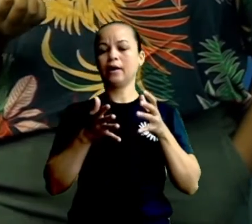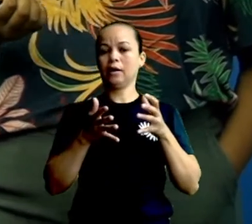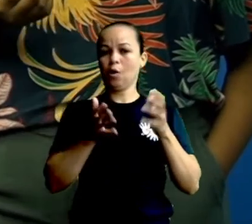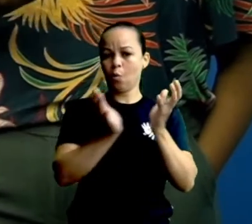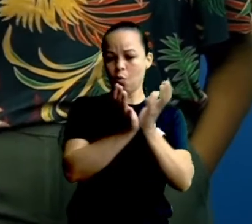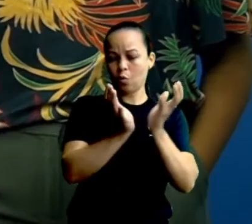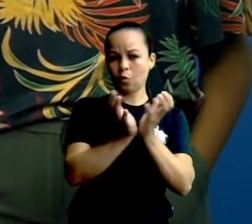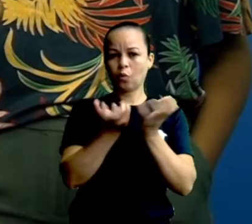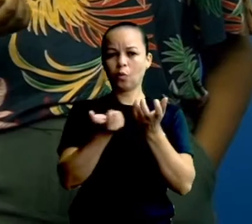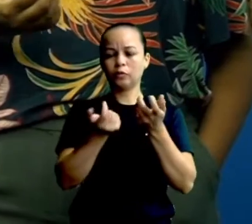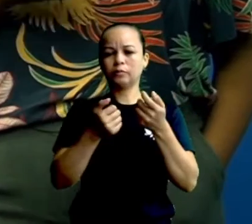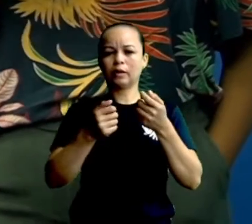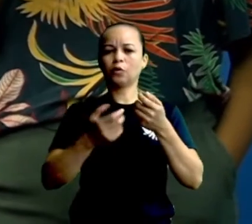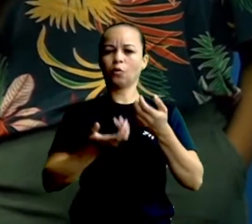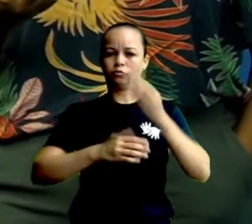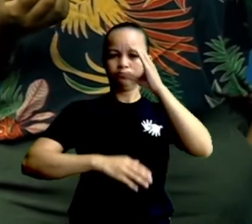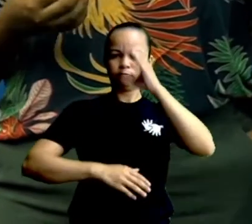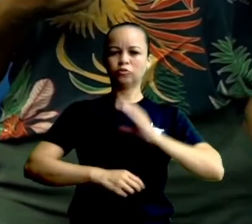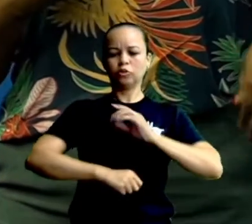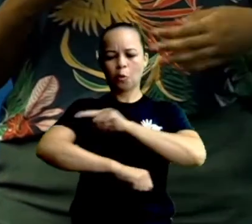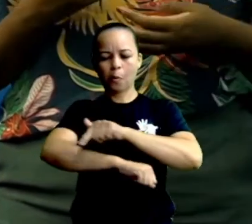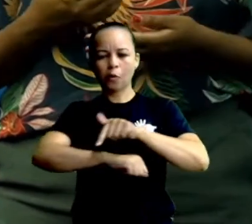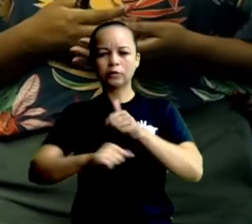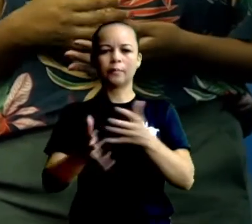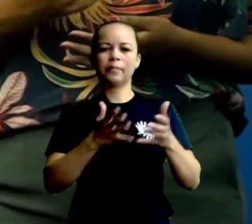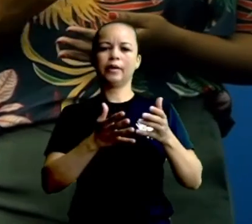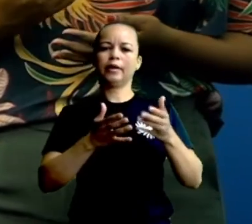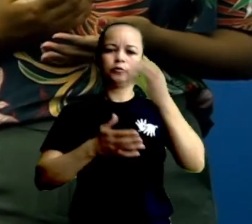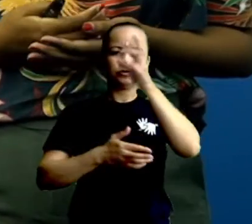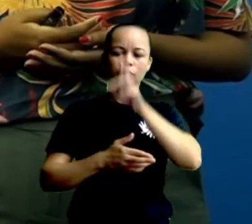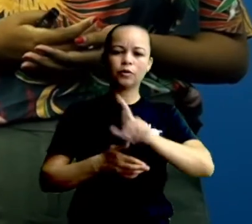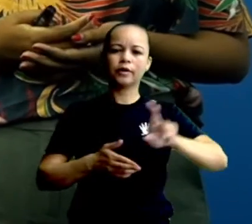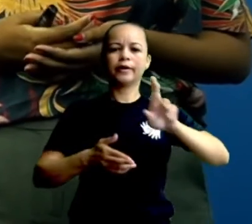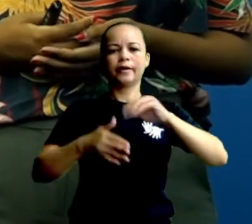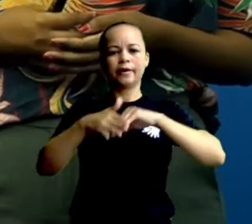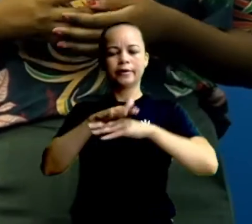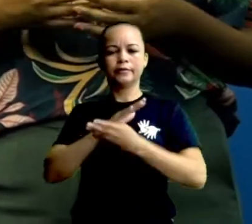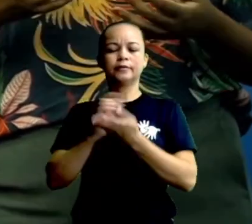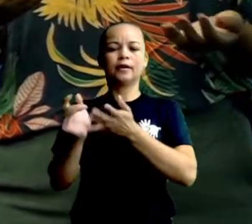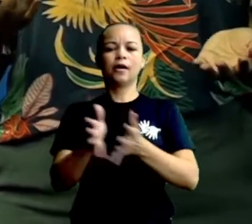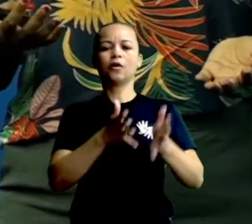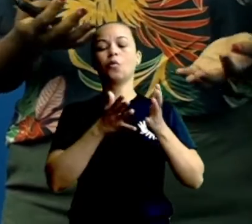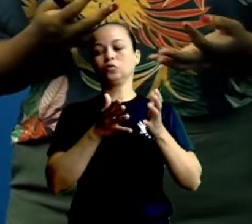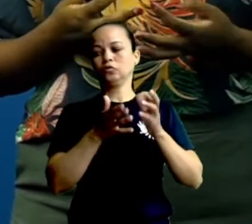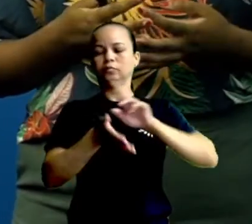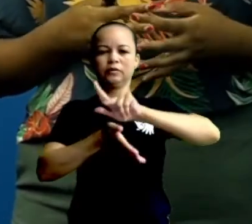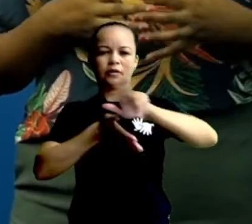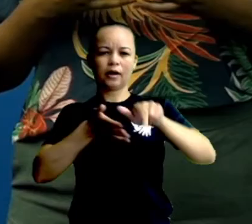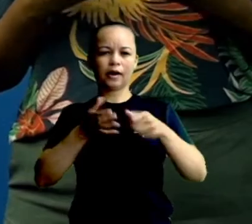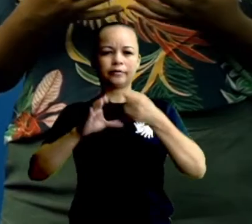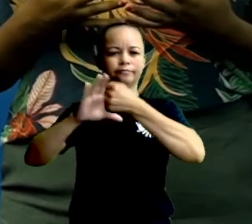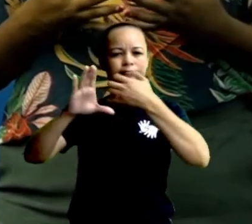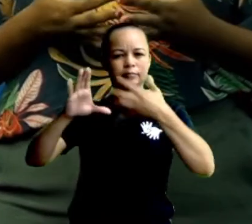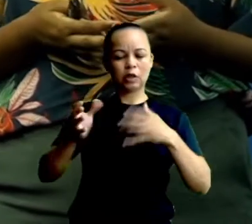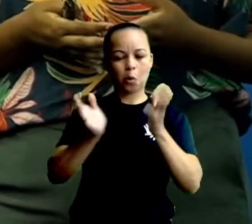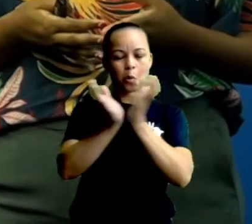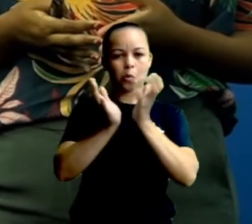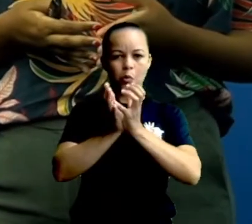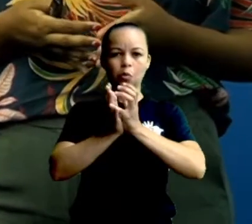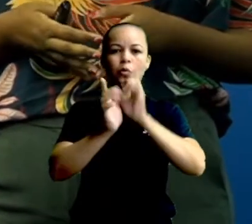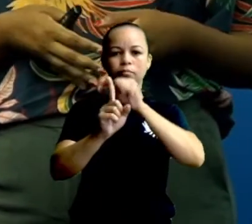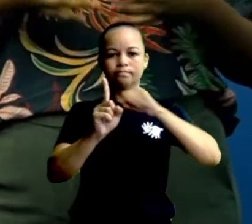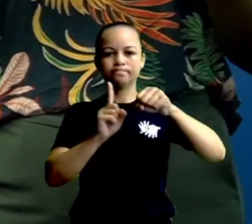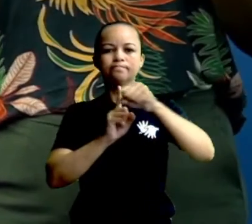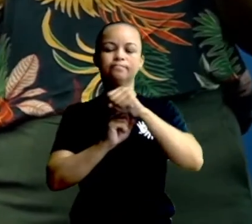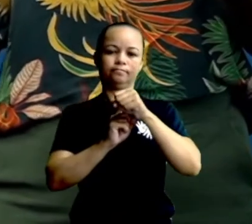de padrões de comportamento, crenças, conhecimentos e costumes que caracterizam e identificam um grupo